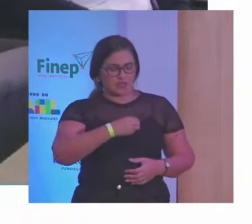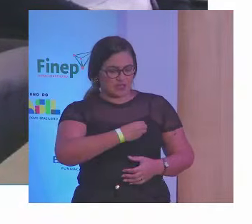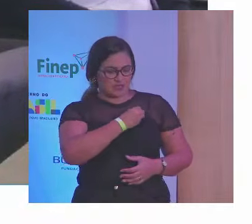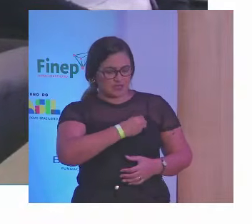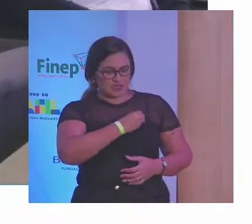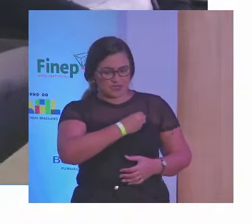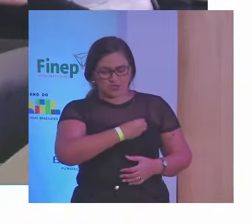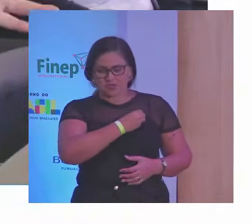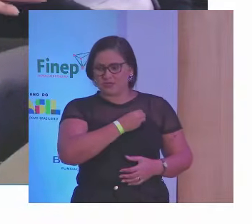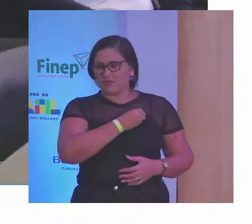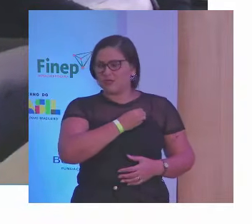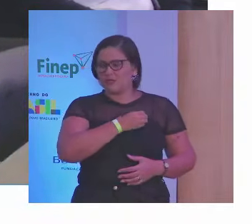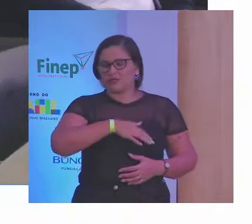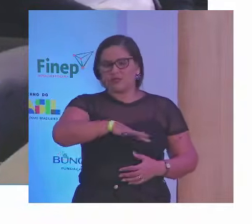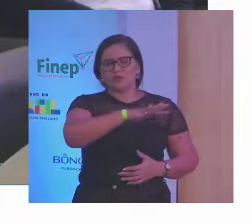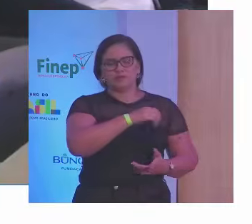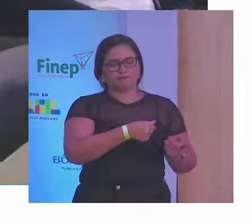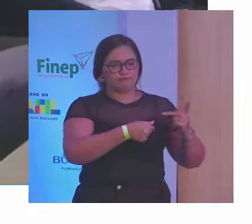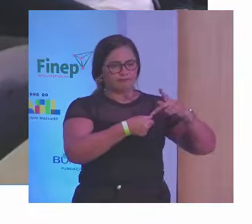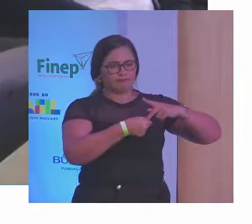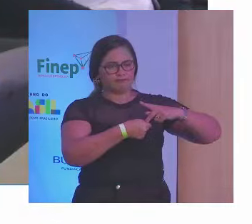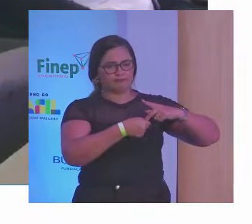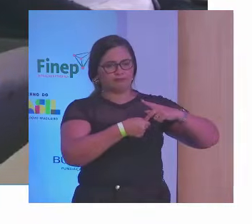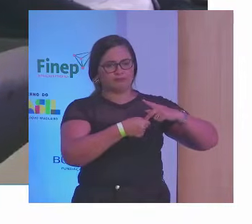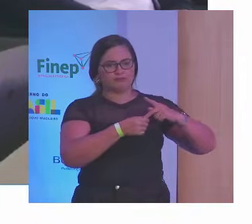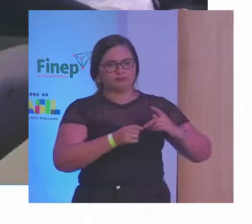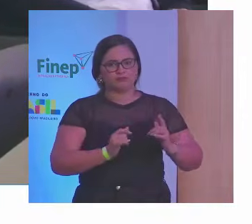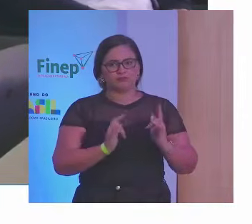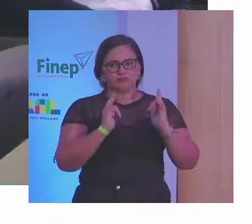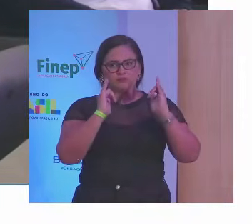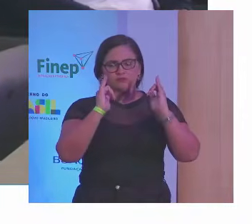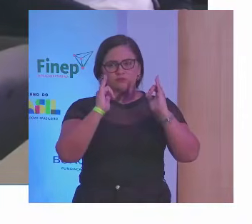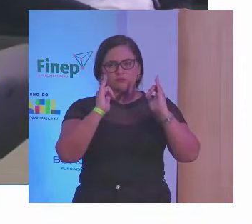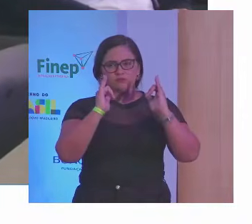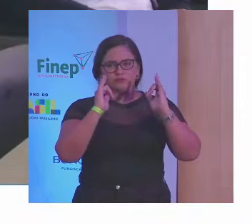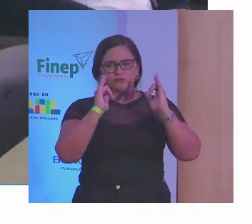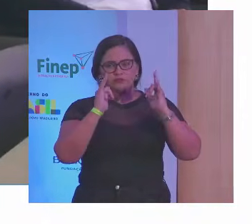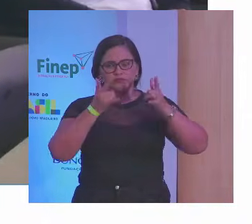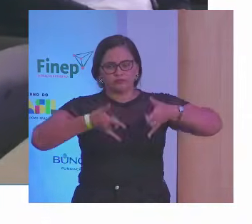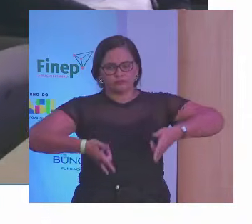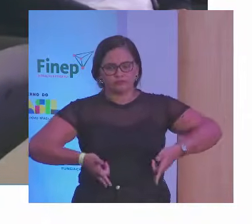uma reserva de petróleo na plataforma continental